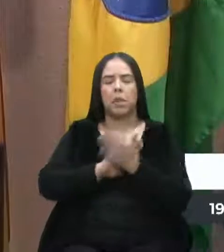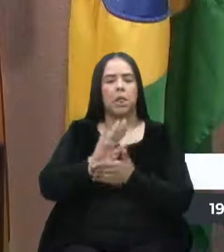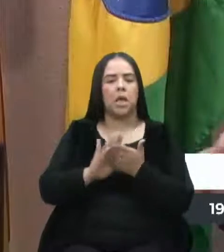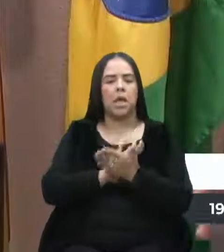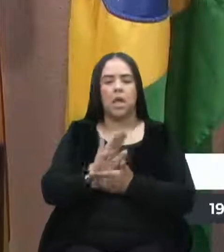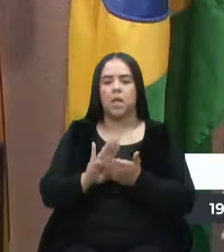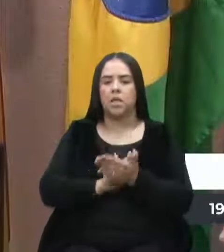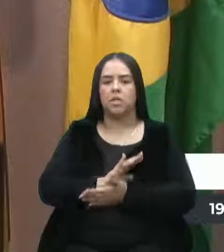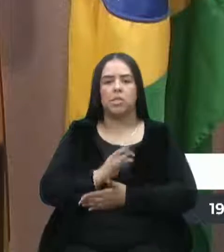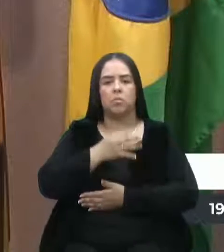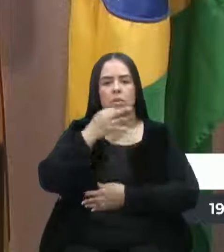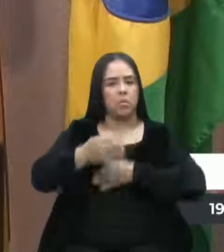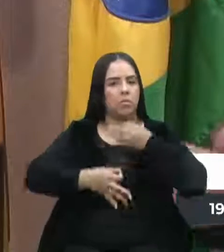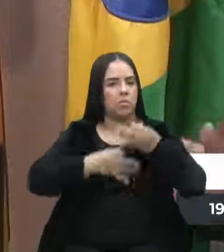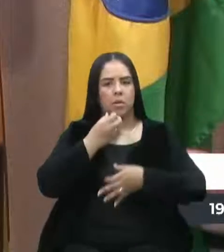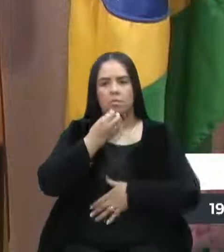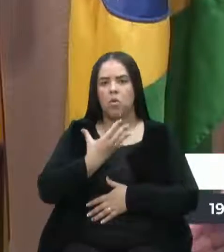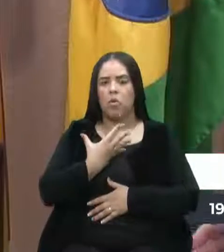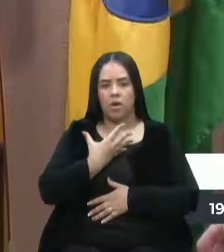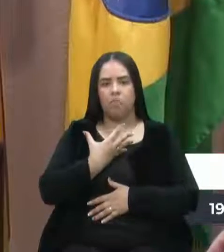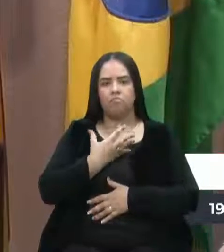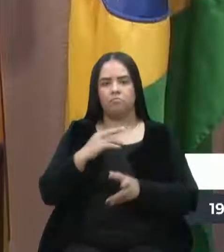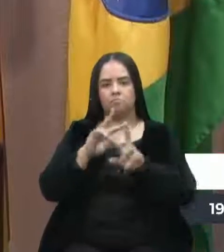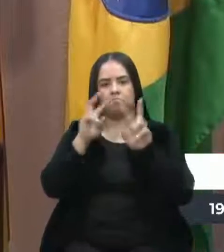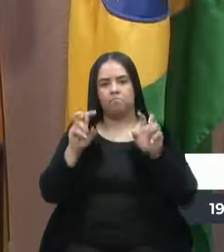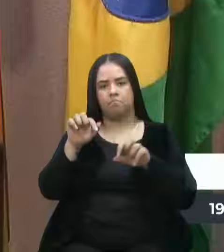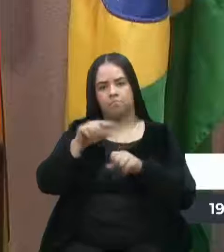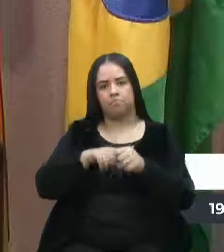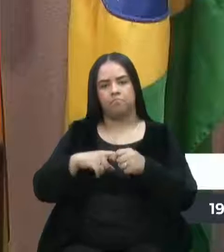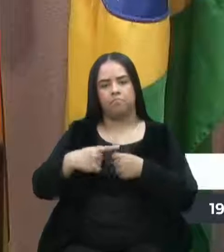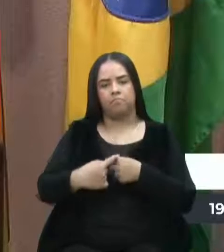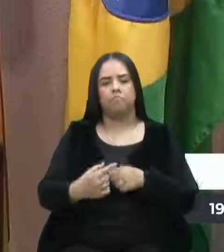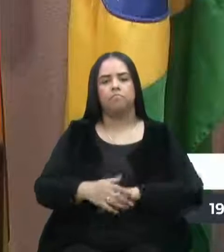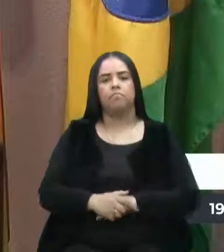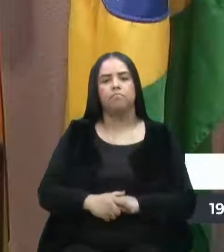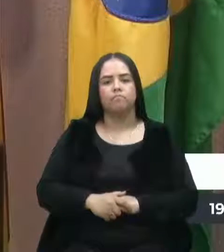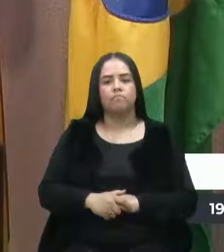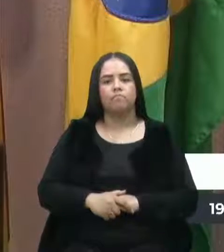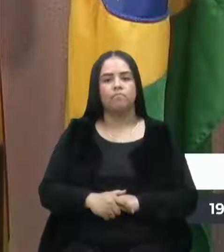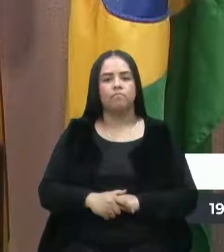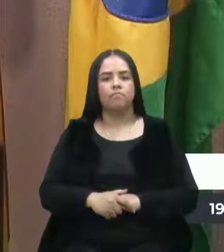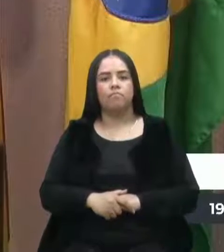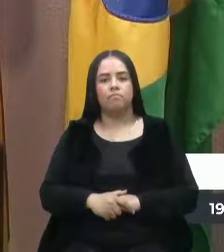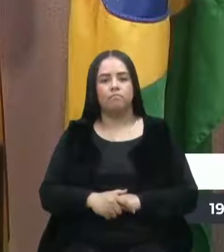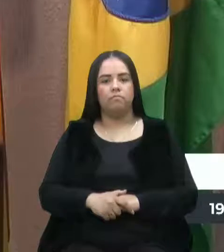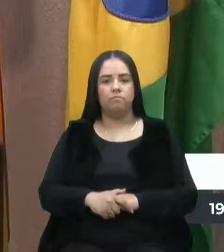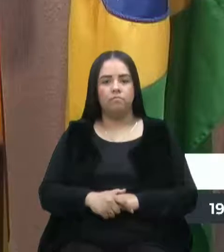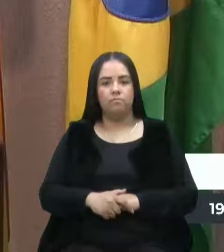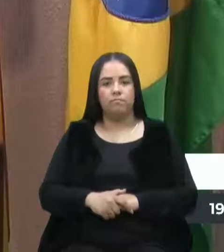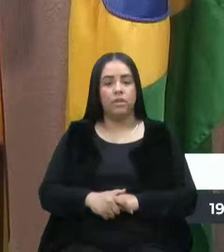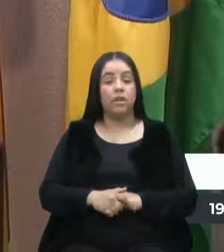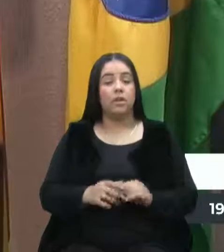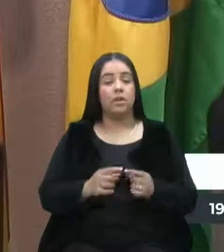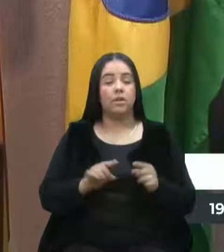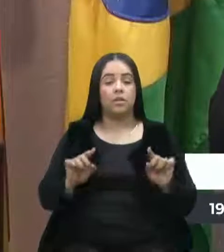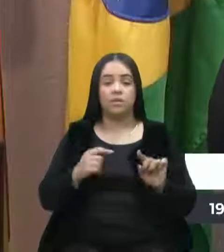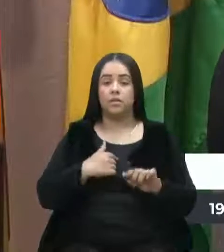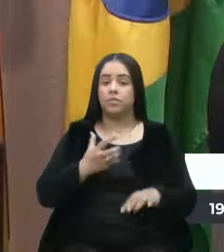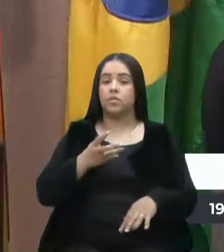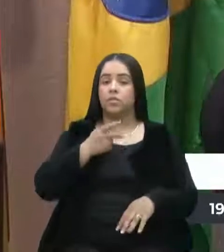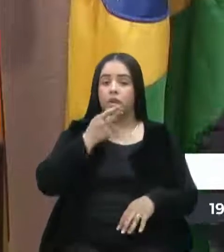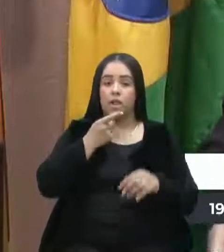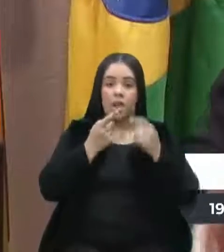os assuntos da nossa cidade não tem problema nenhum Tá mas eu quero reiterar que